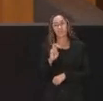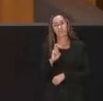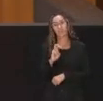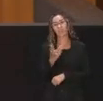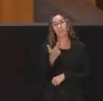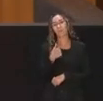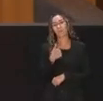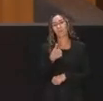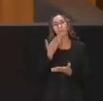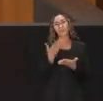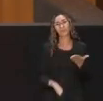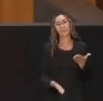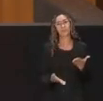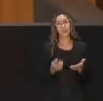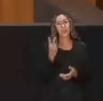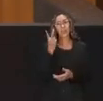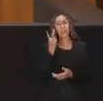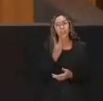uma perca de